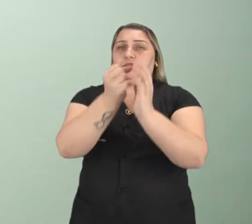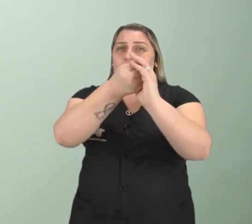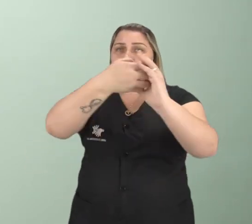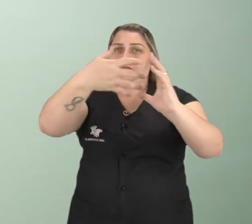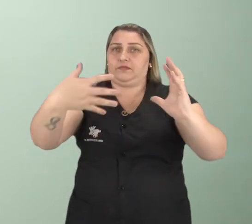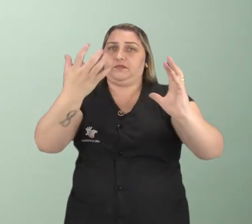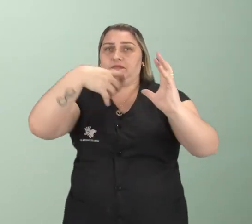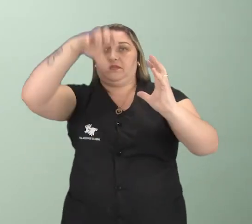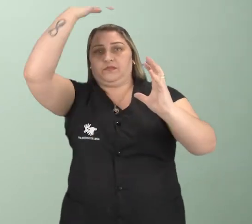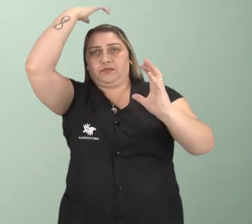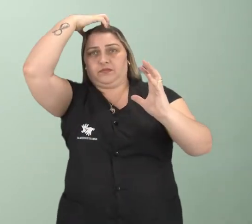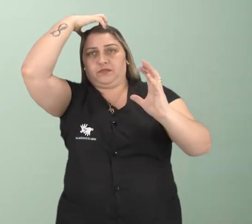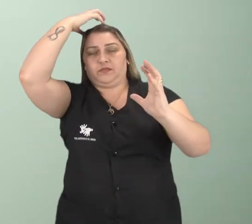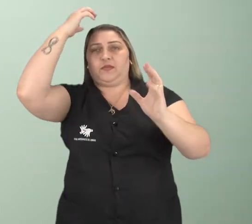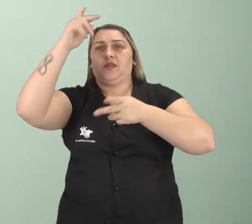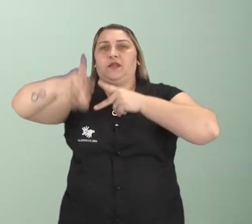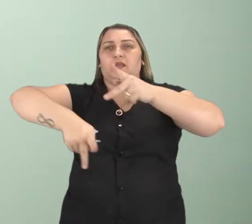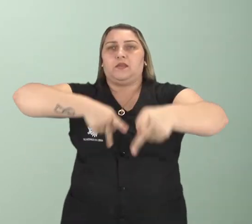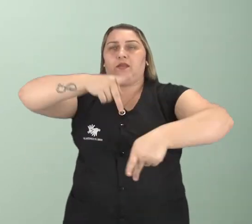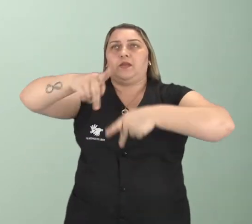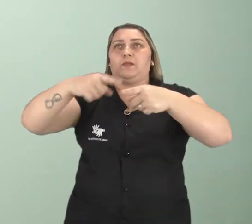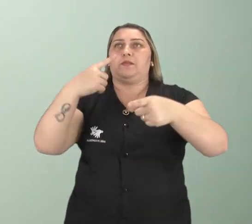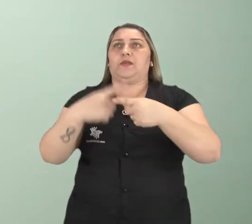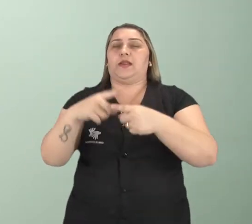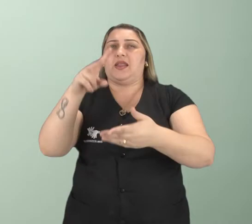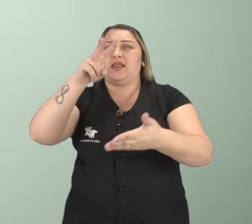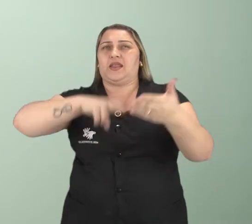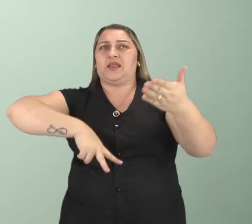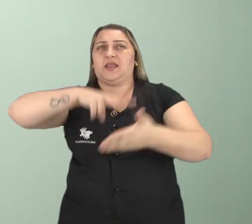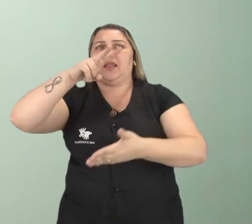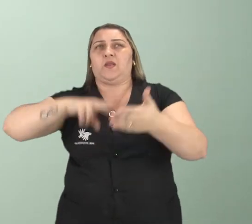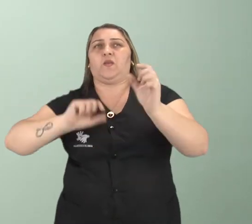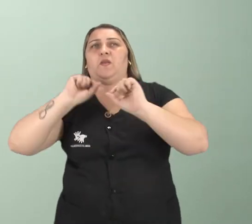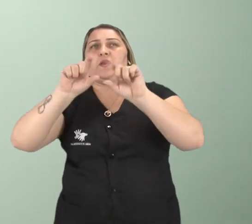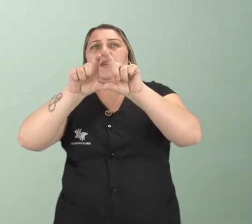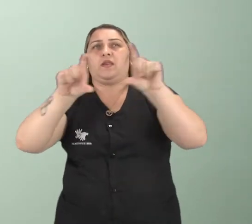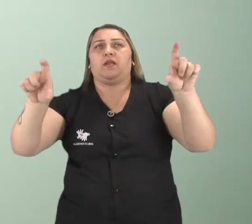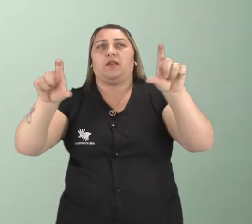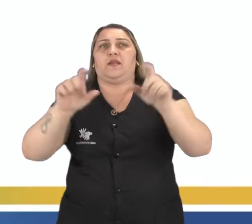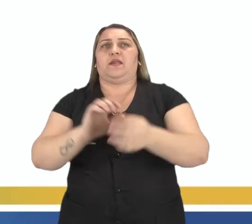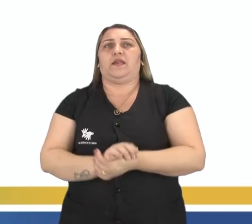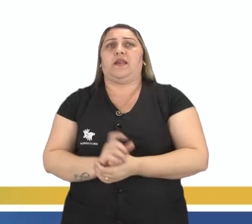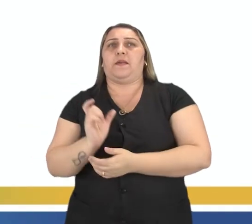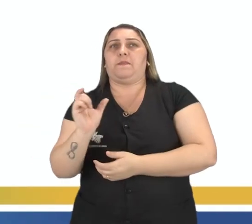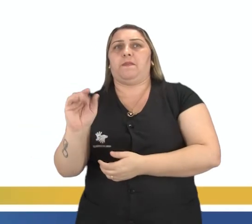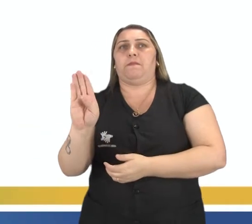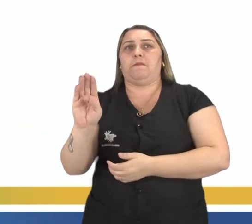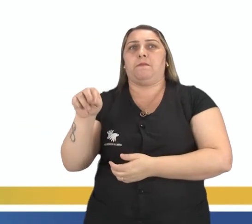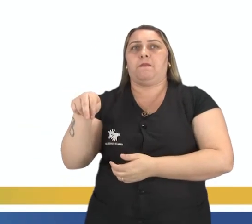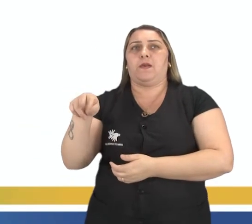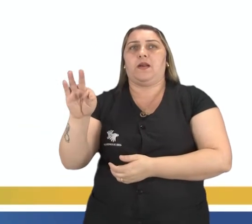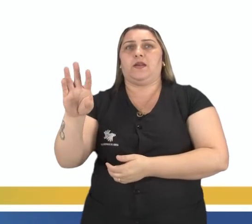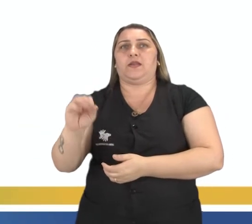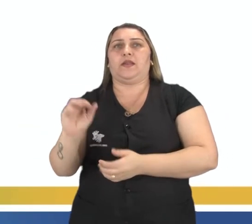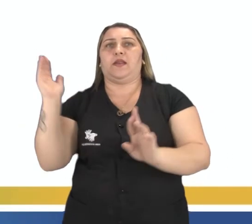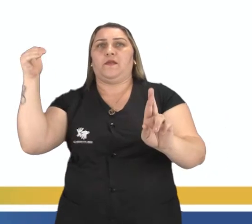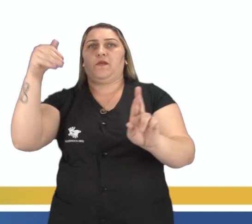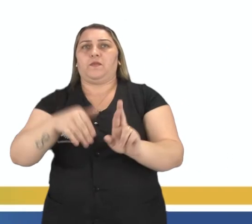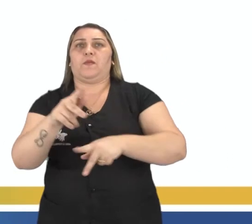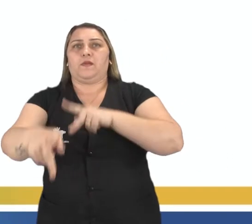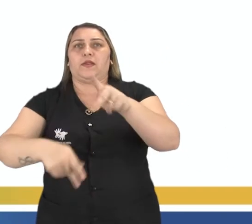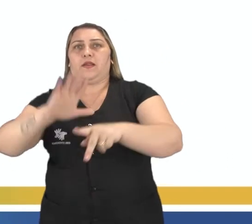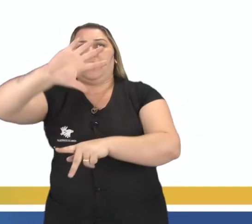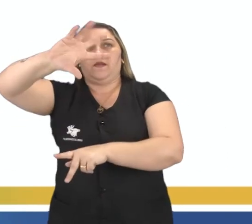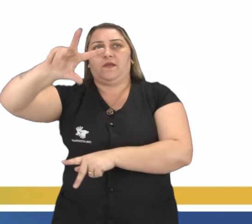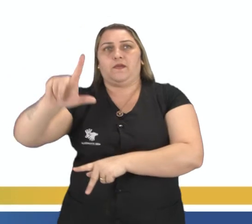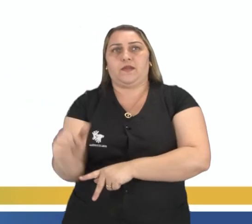esse reino, né, com esses povos. Porque vamos ler lá o que diz ali o enunciado, né? A palavra Bantur refere-se aos